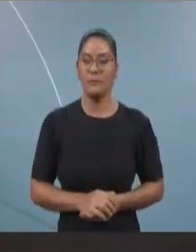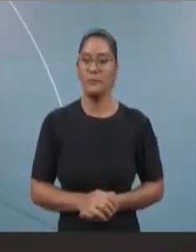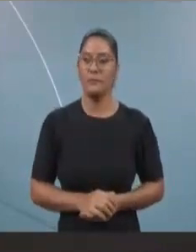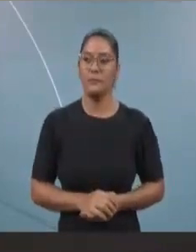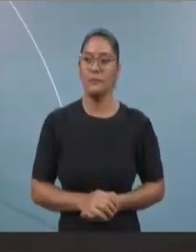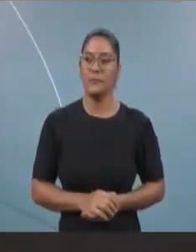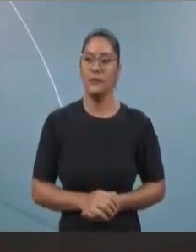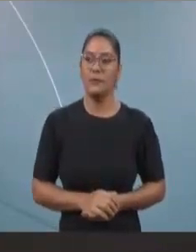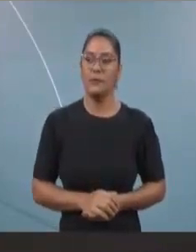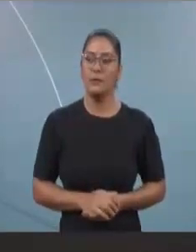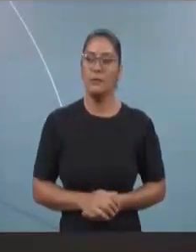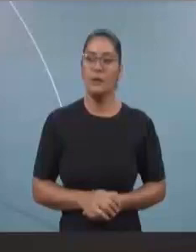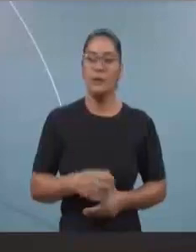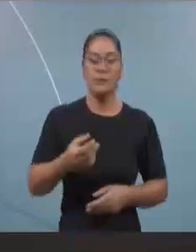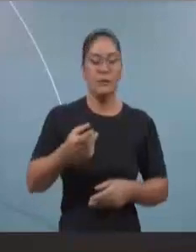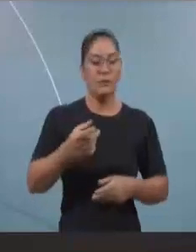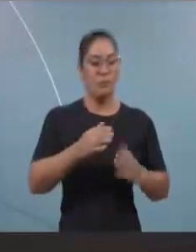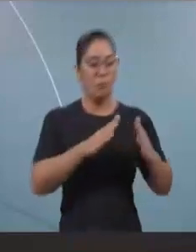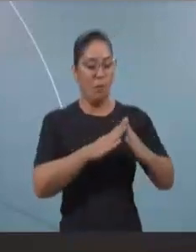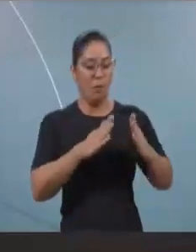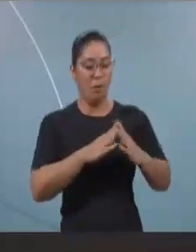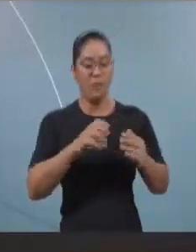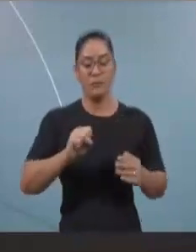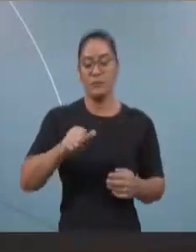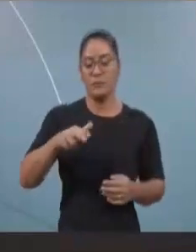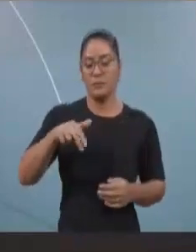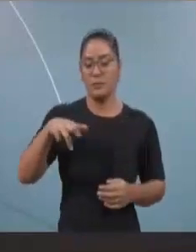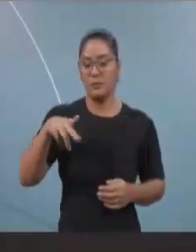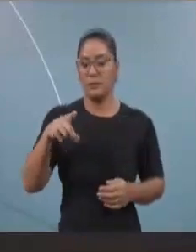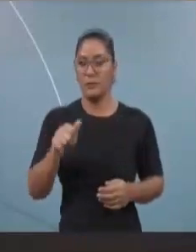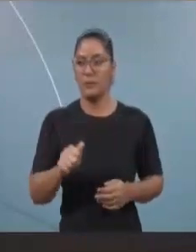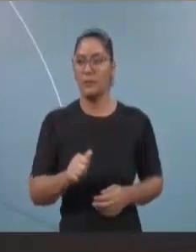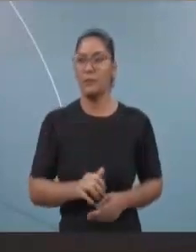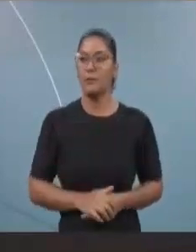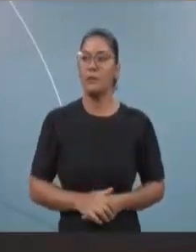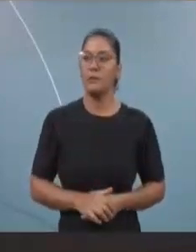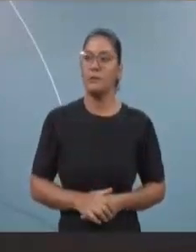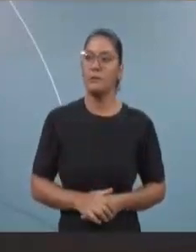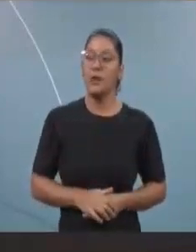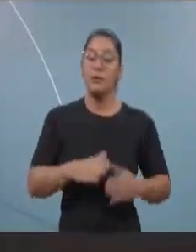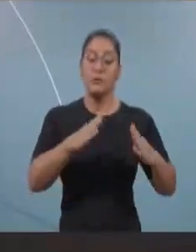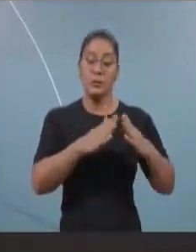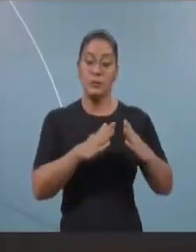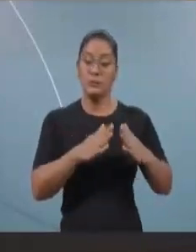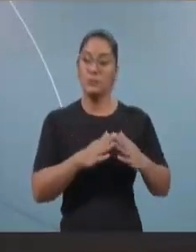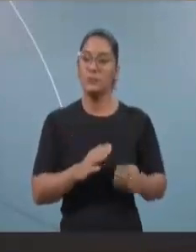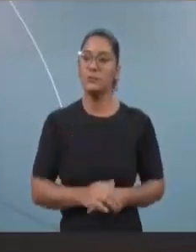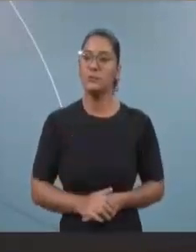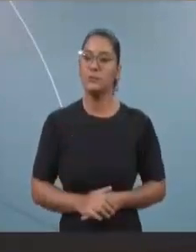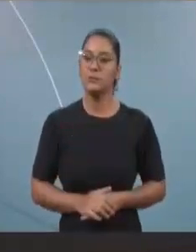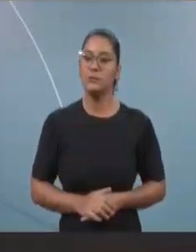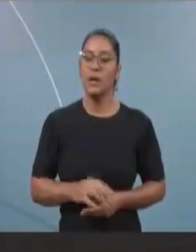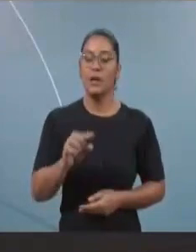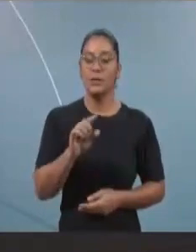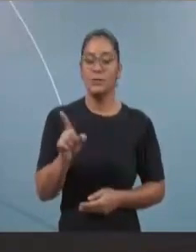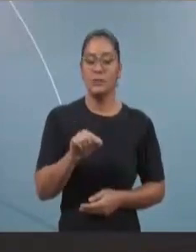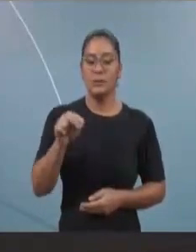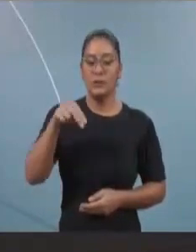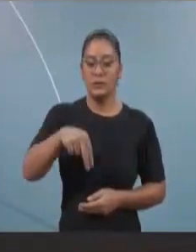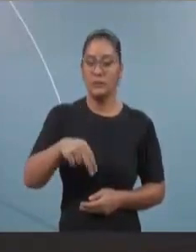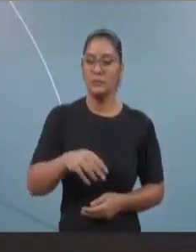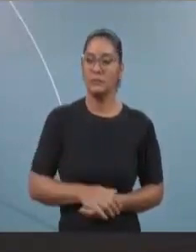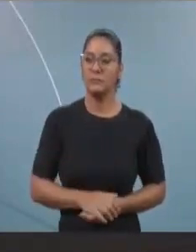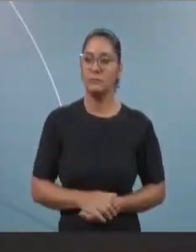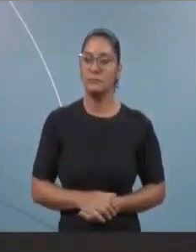somente os moradores do solidade o ginásio ele contempla também os moradores da zona norte de